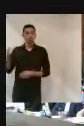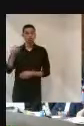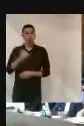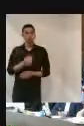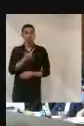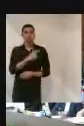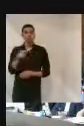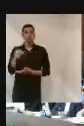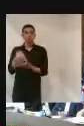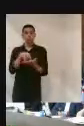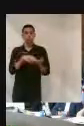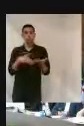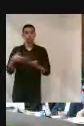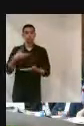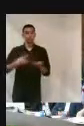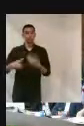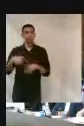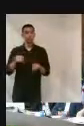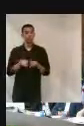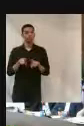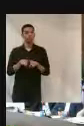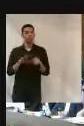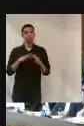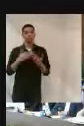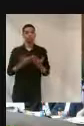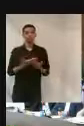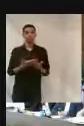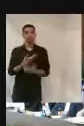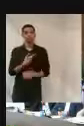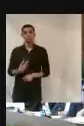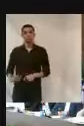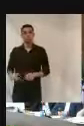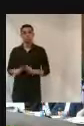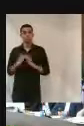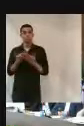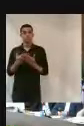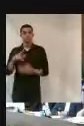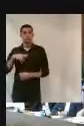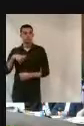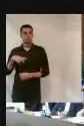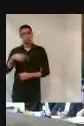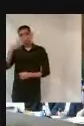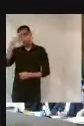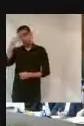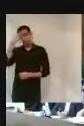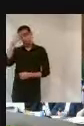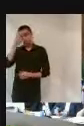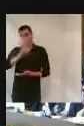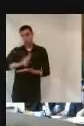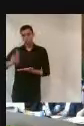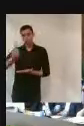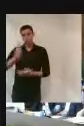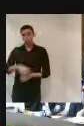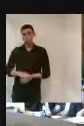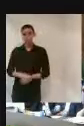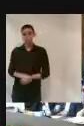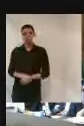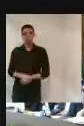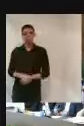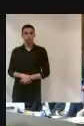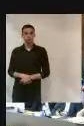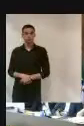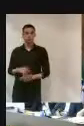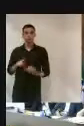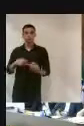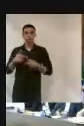em parceria com o GDF, escolas públicas e privadas, universidades, na expansão da conscientização ambiental e separação correta dos resíduos, atuar em conjunto com o